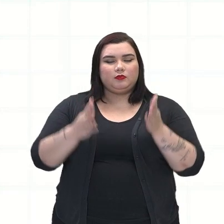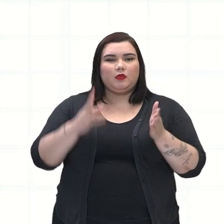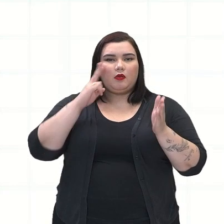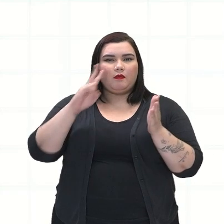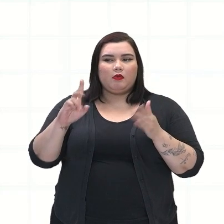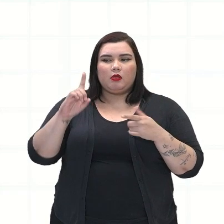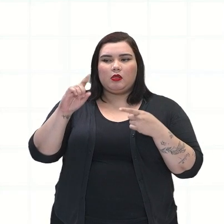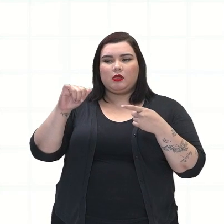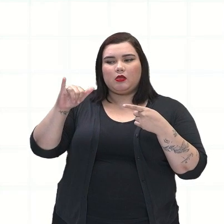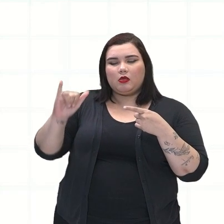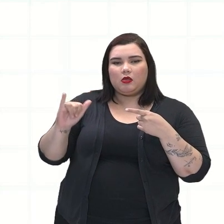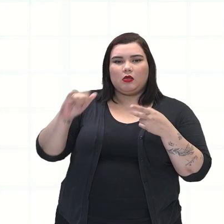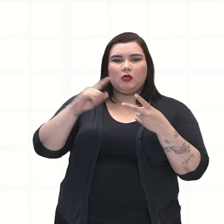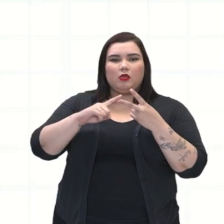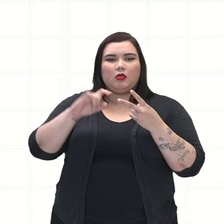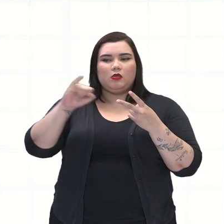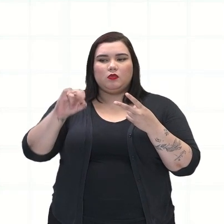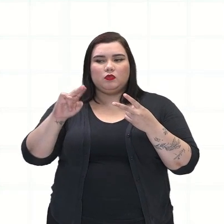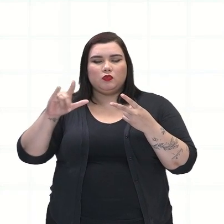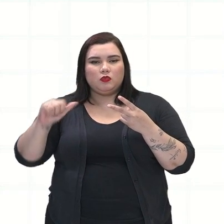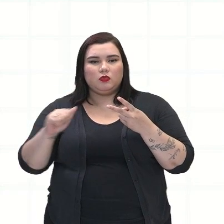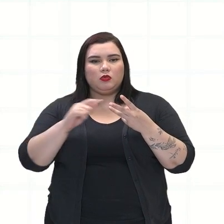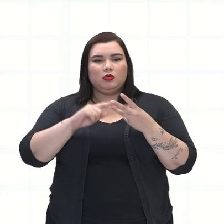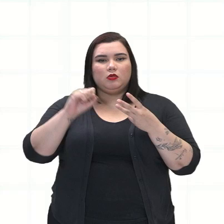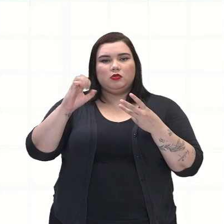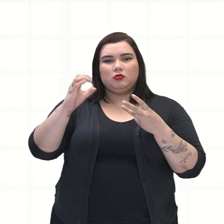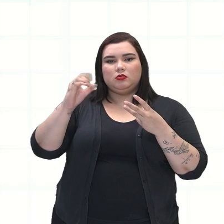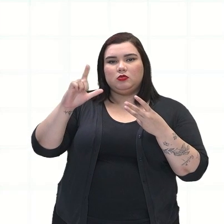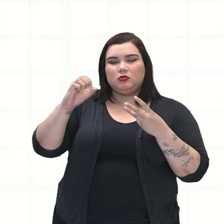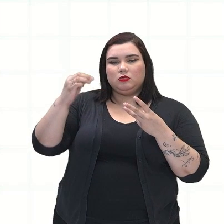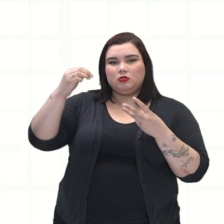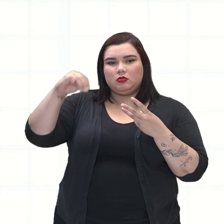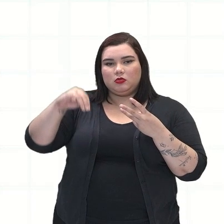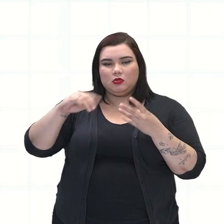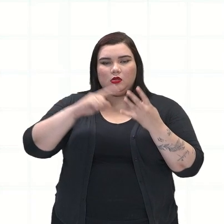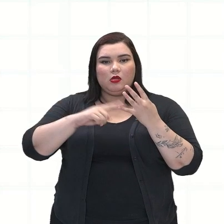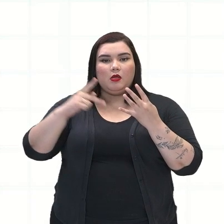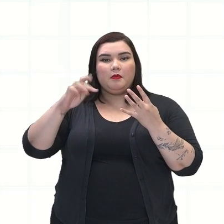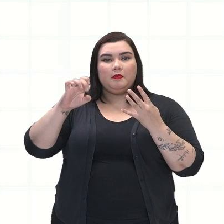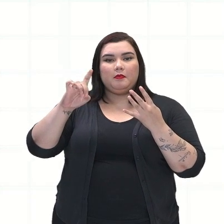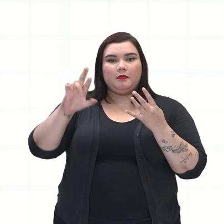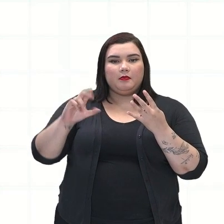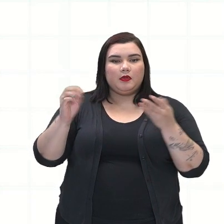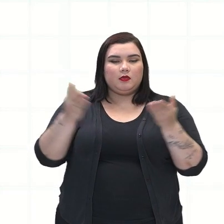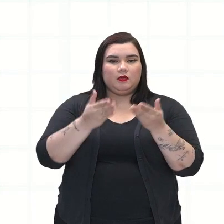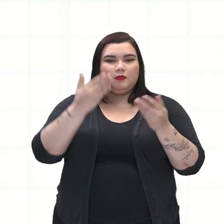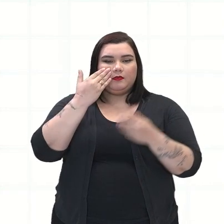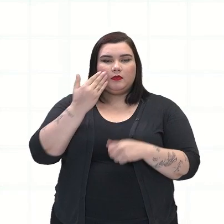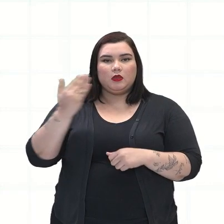Dani, já vimos da Júlia, do Solomon. E agora vamos ver aqui do Pedro.